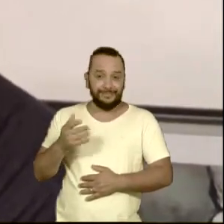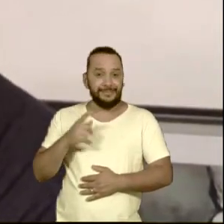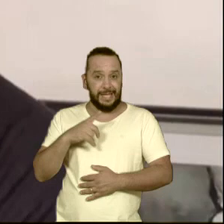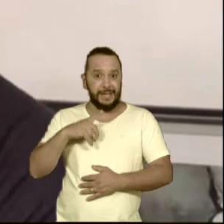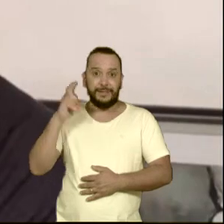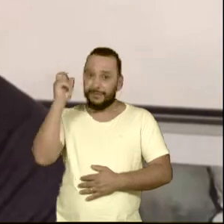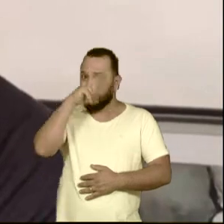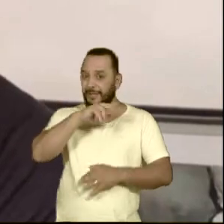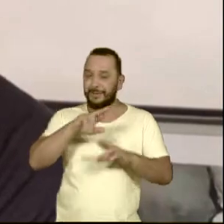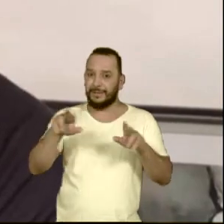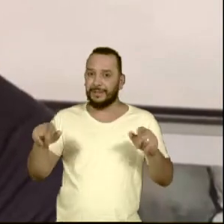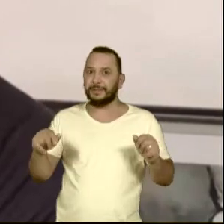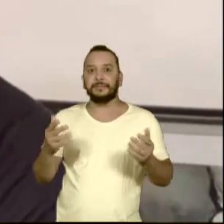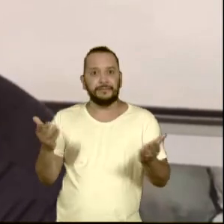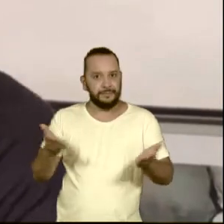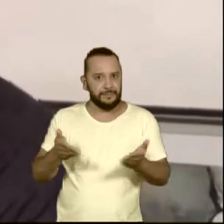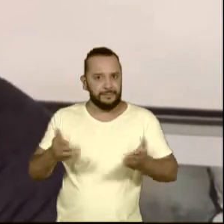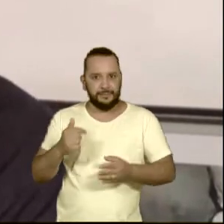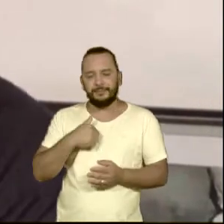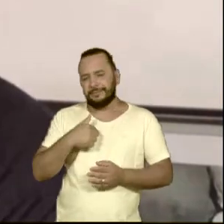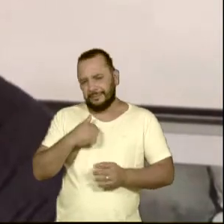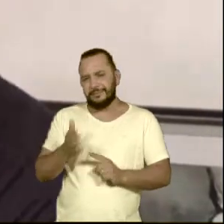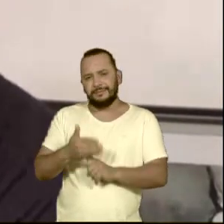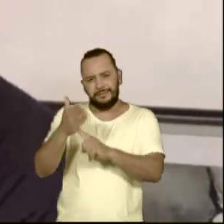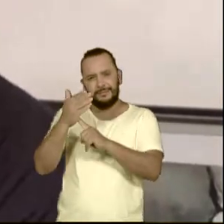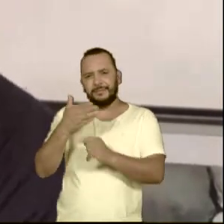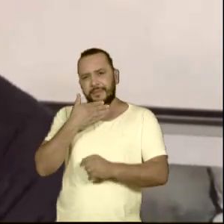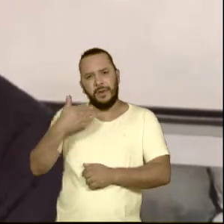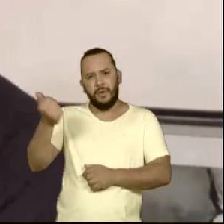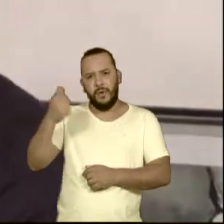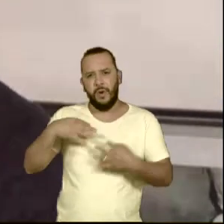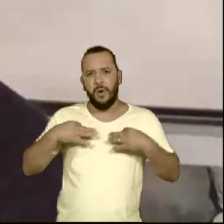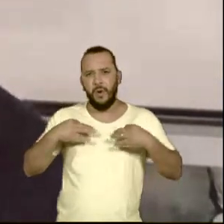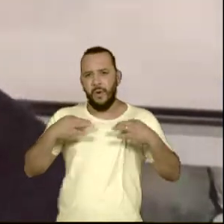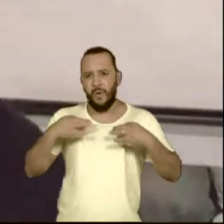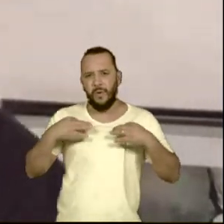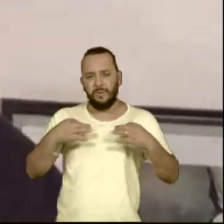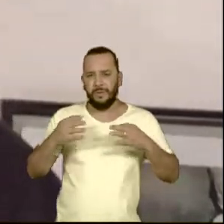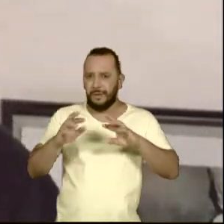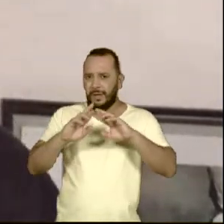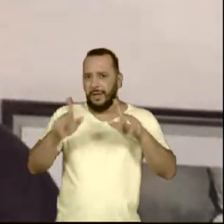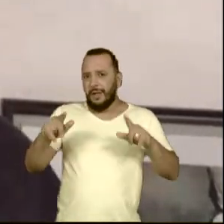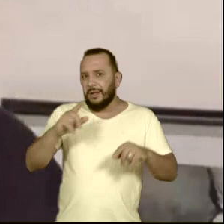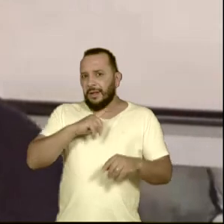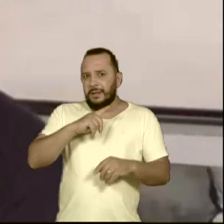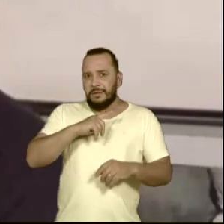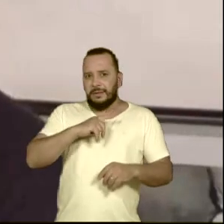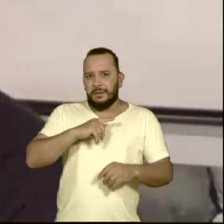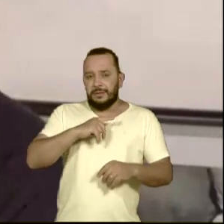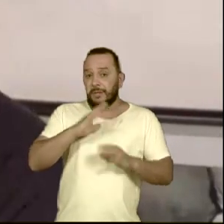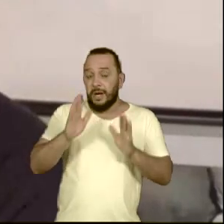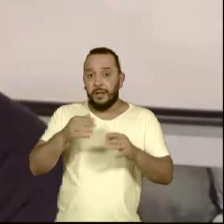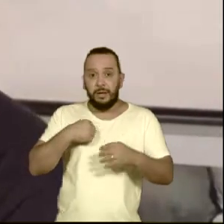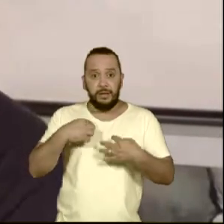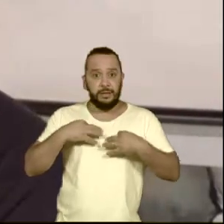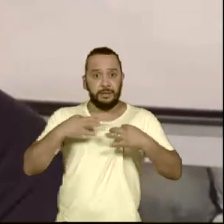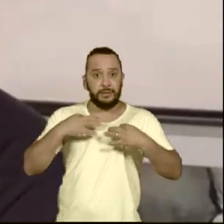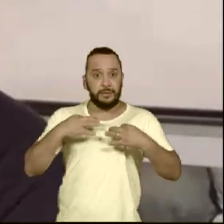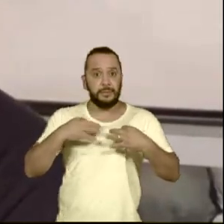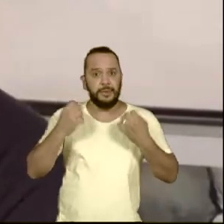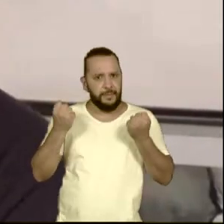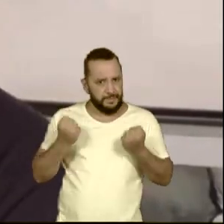A tecnologia já melhorou muito e a roupa, fantasia do Garibaldo, chamem como vocês quiserem, porque é uma coisa que você veste no corpo inteiro, a roupa, ela é